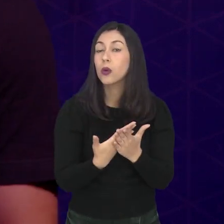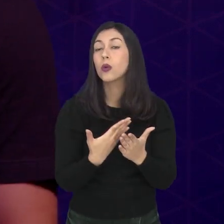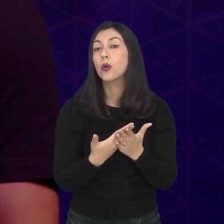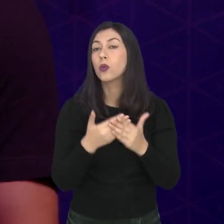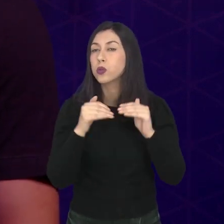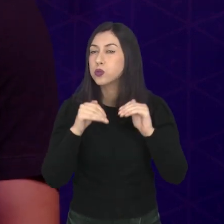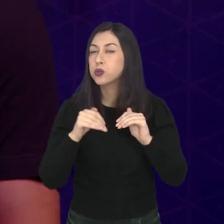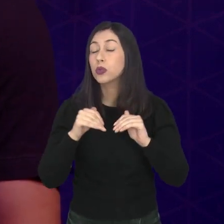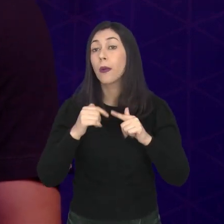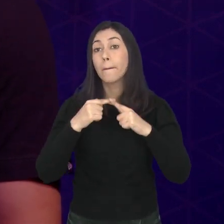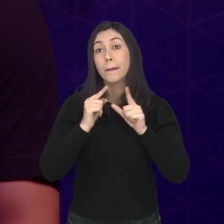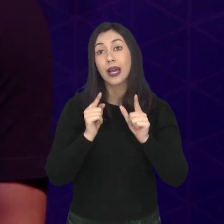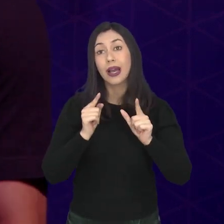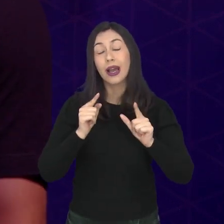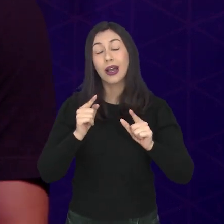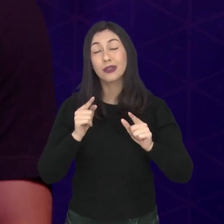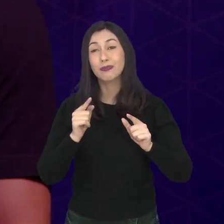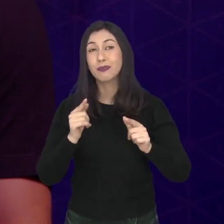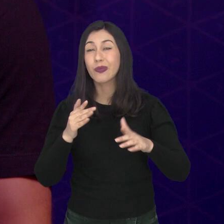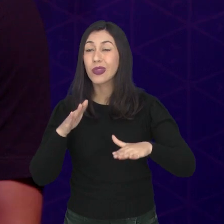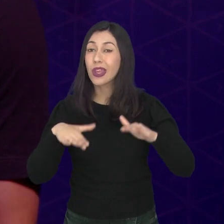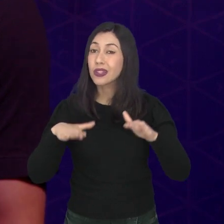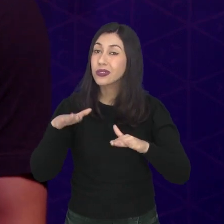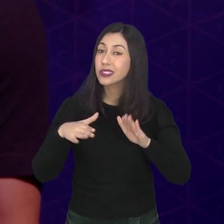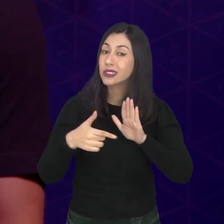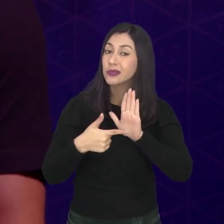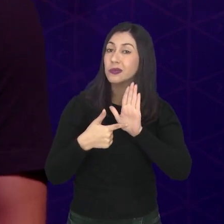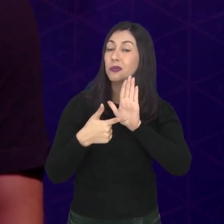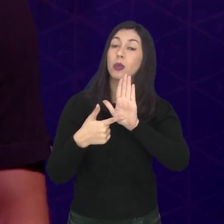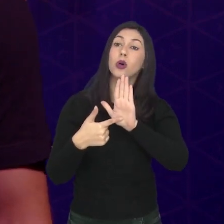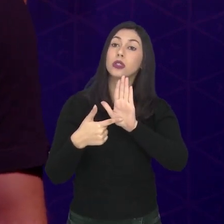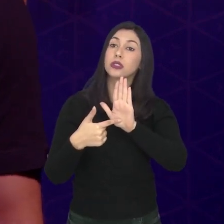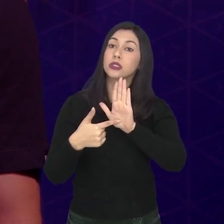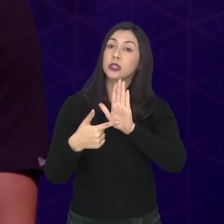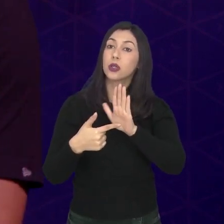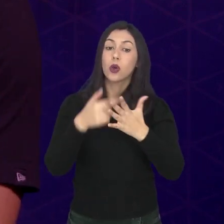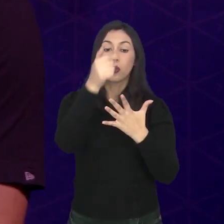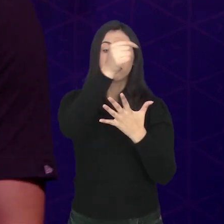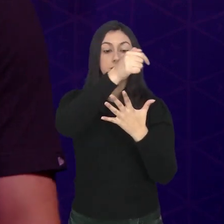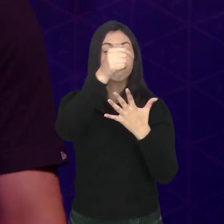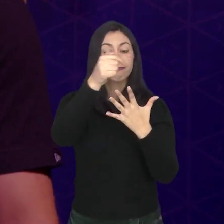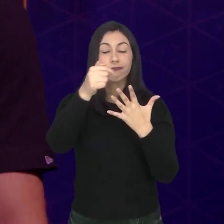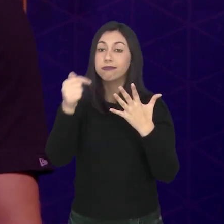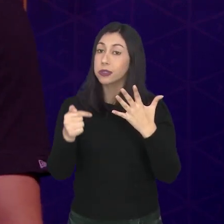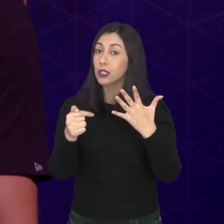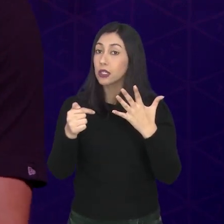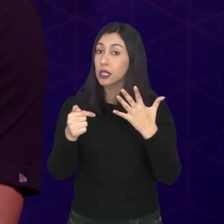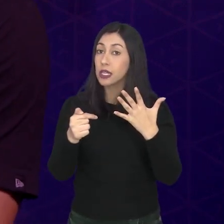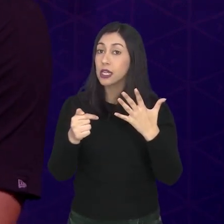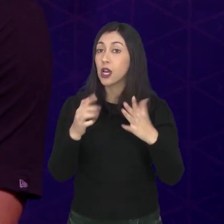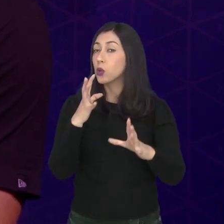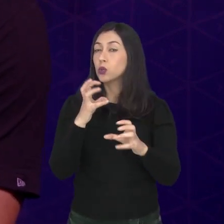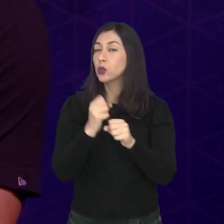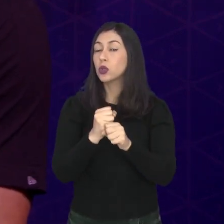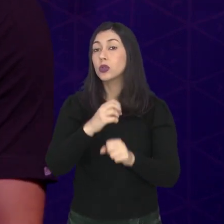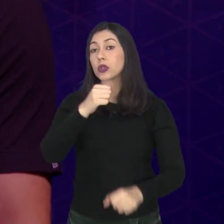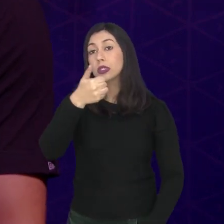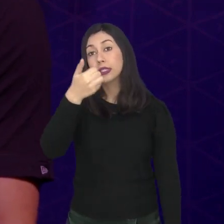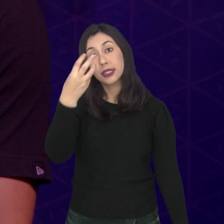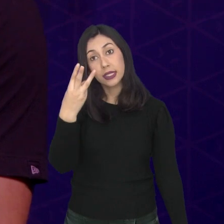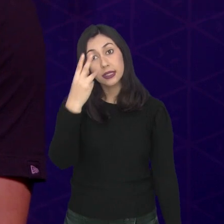tal, mas em alguns momentos ela coloca, né, os 13 porquês, são 13 pessoas que ela